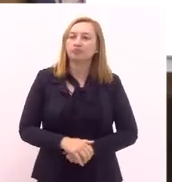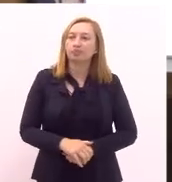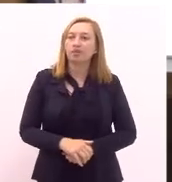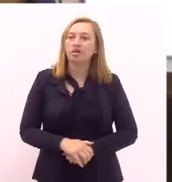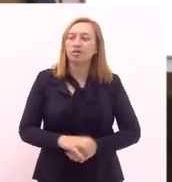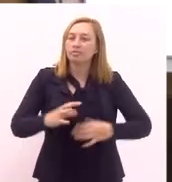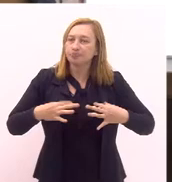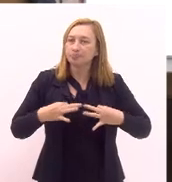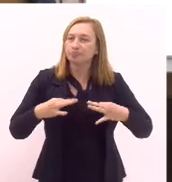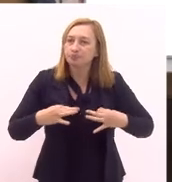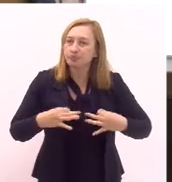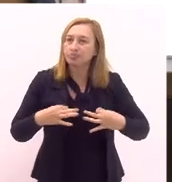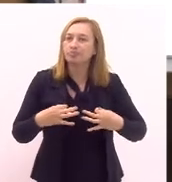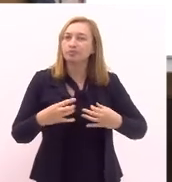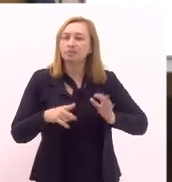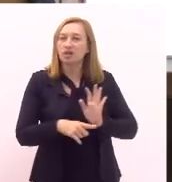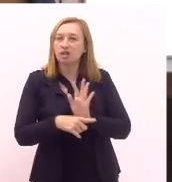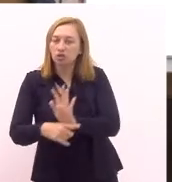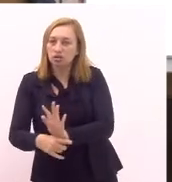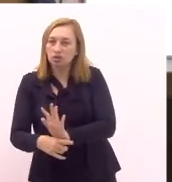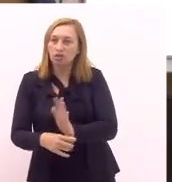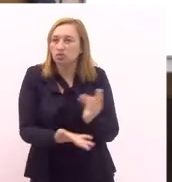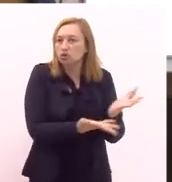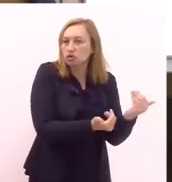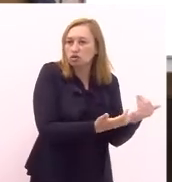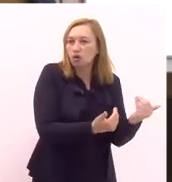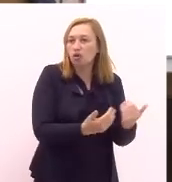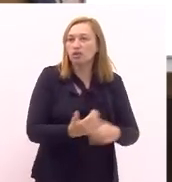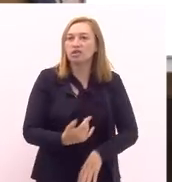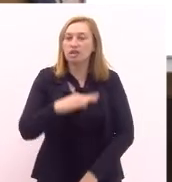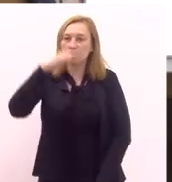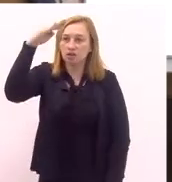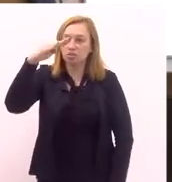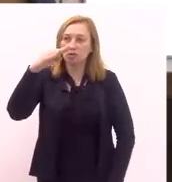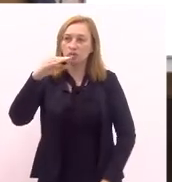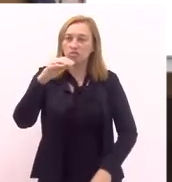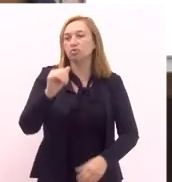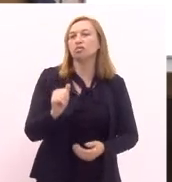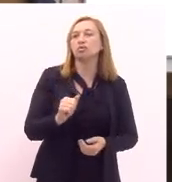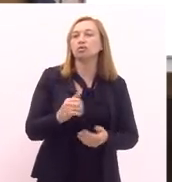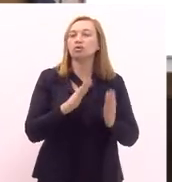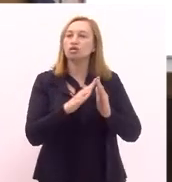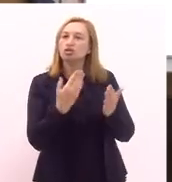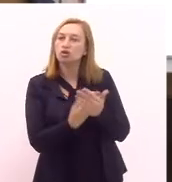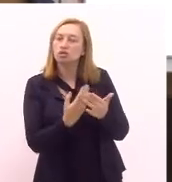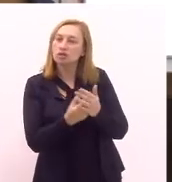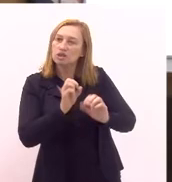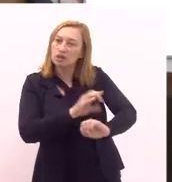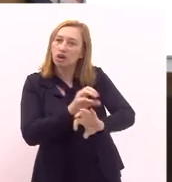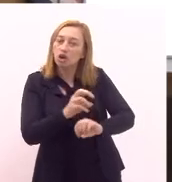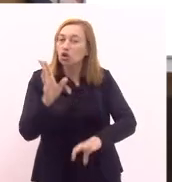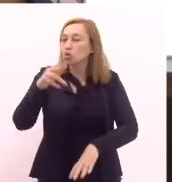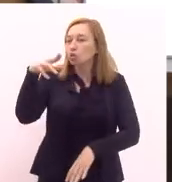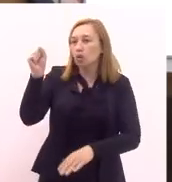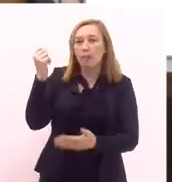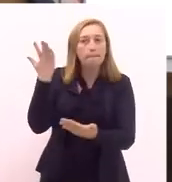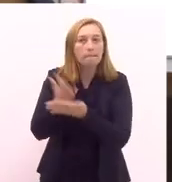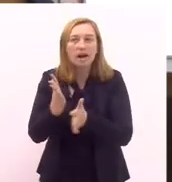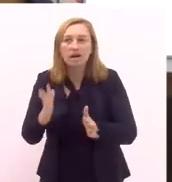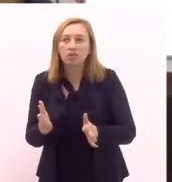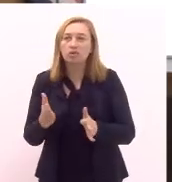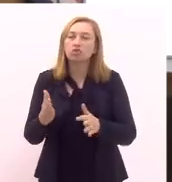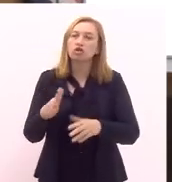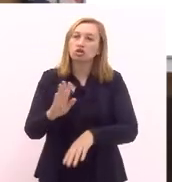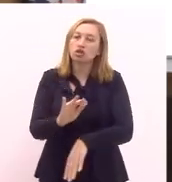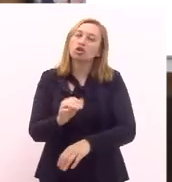voluntária na alfabetização de adultos e jovens da comunidade nunca deixou de estudar e aos 40 anos concluiu o curso de serviço